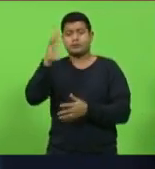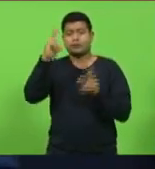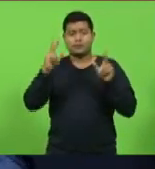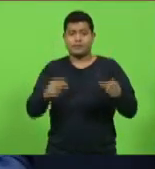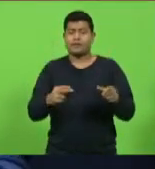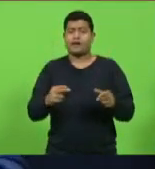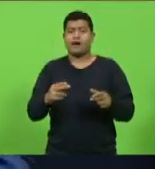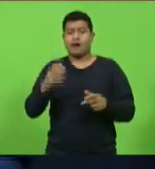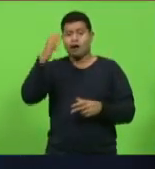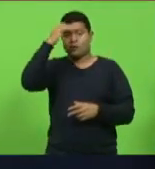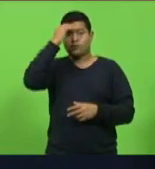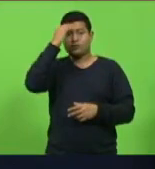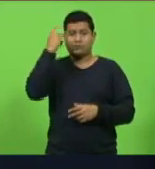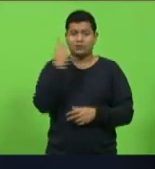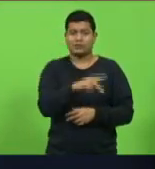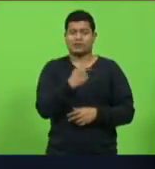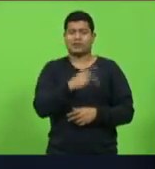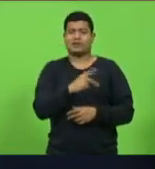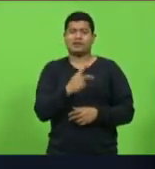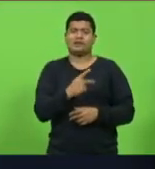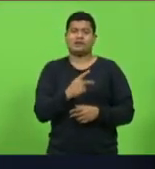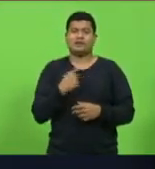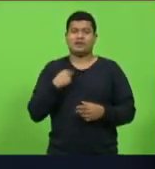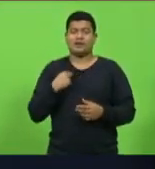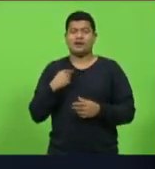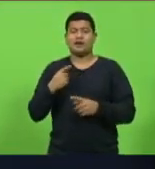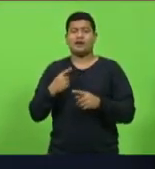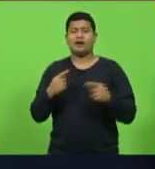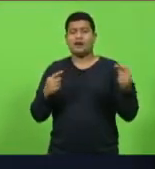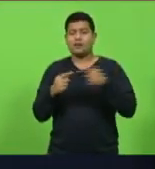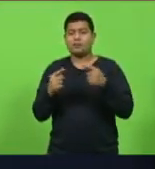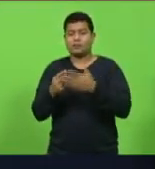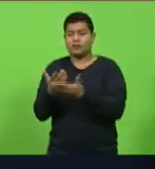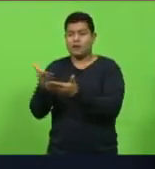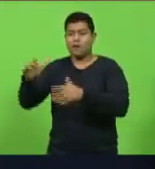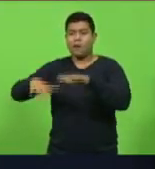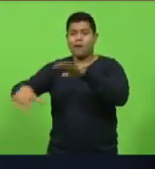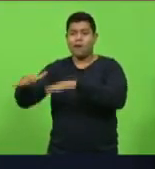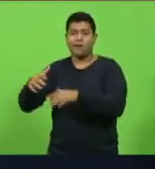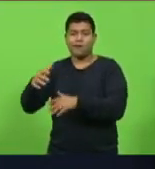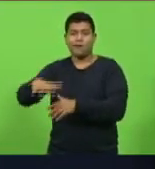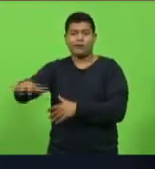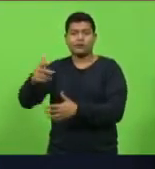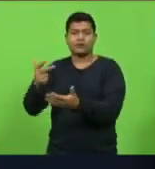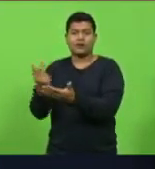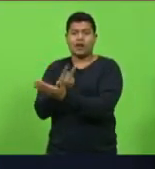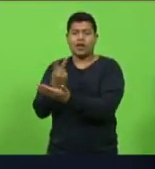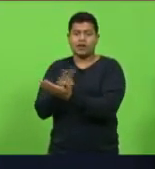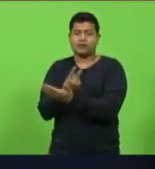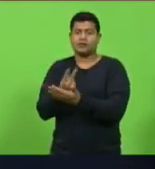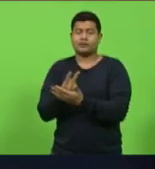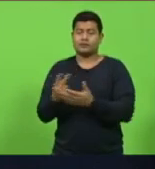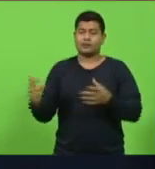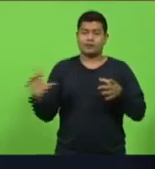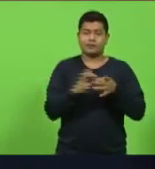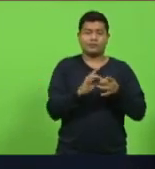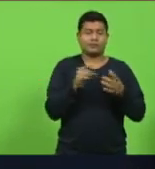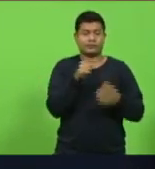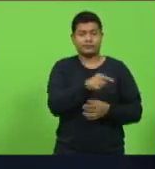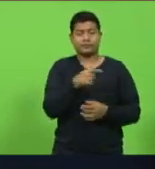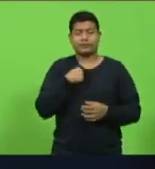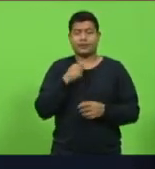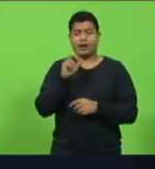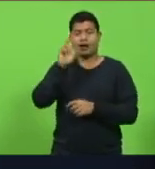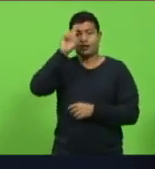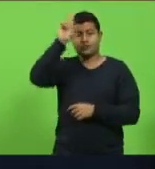pelos demais agentes públicos inferiores hierarquicamente integrantes dos demais órgãos a ele vinculados na hierarquia